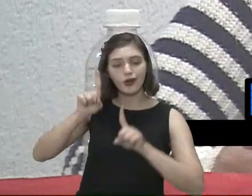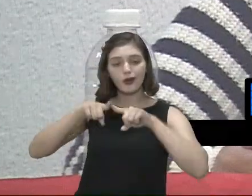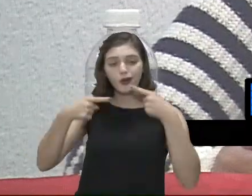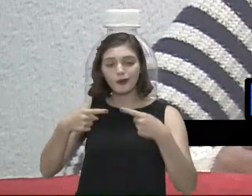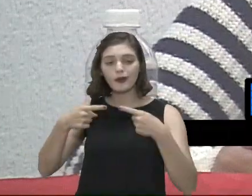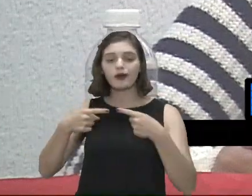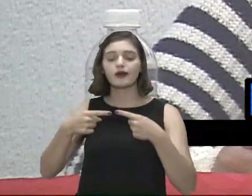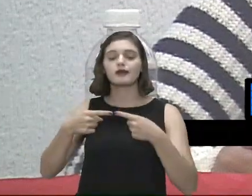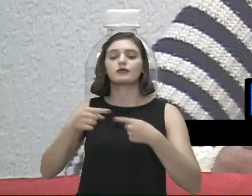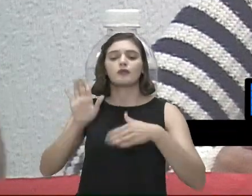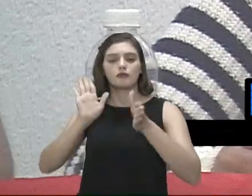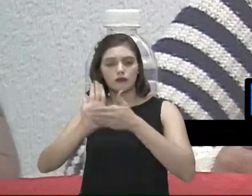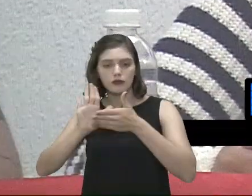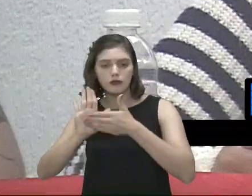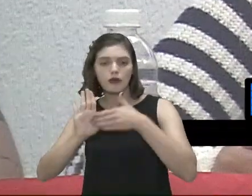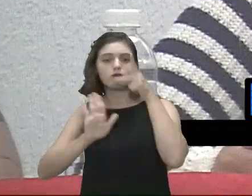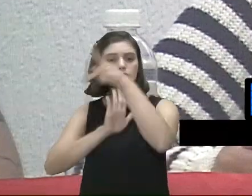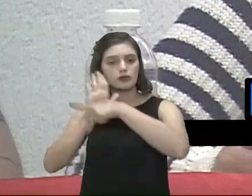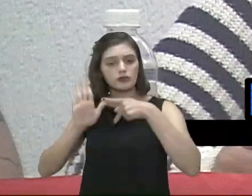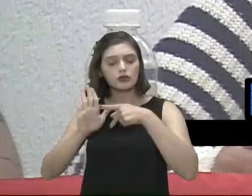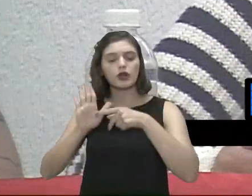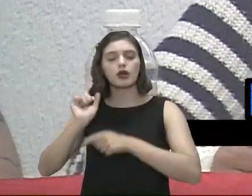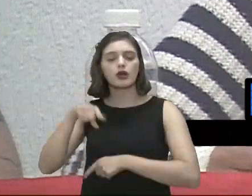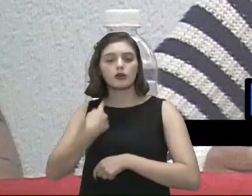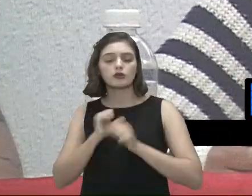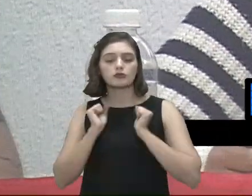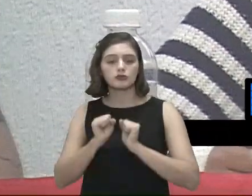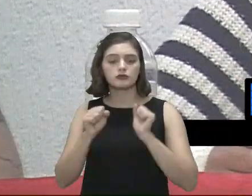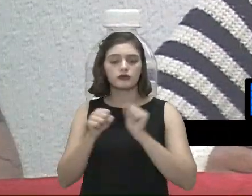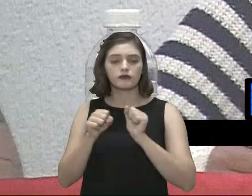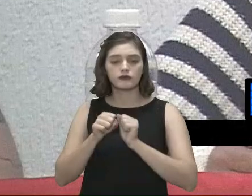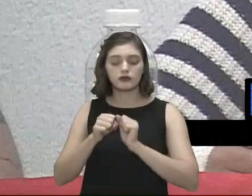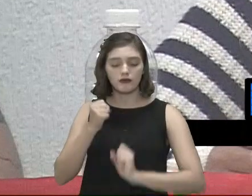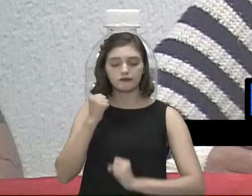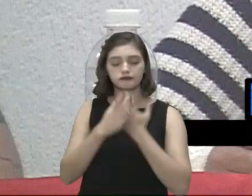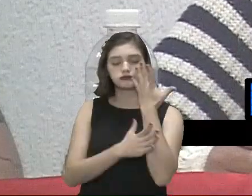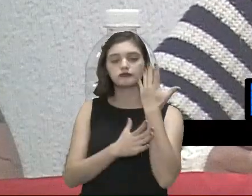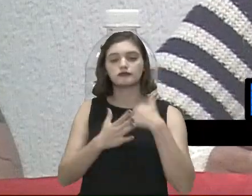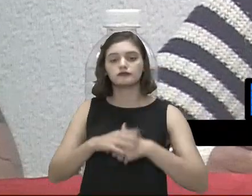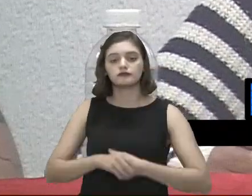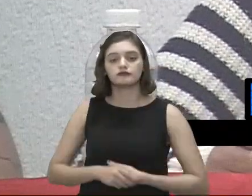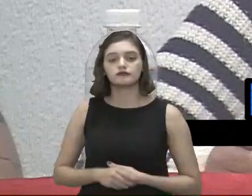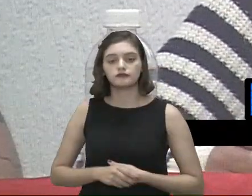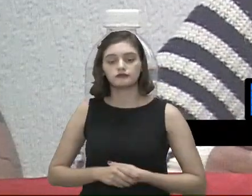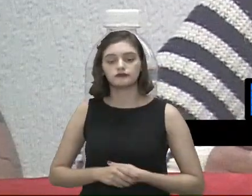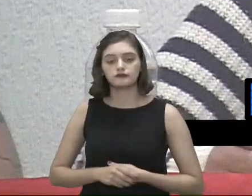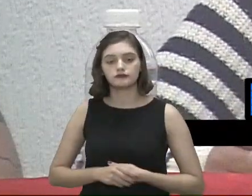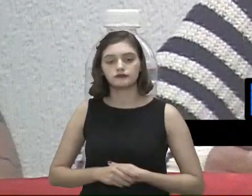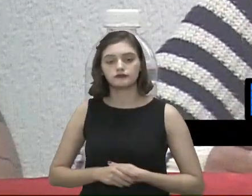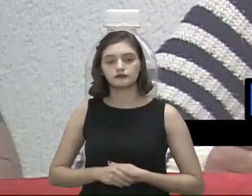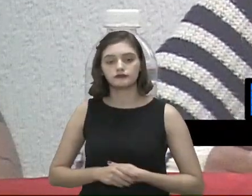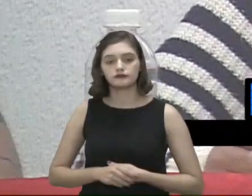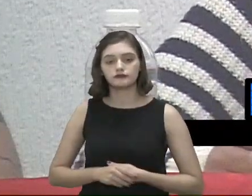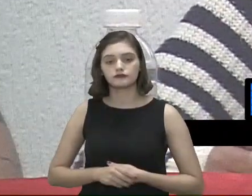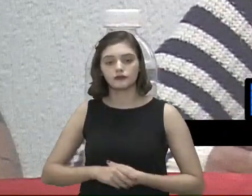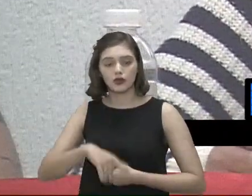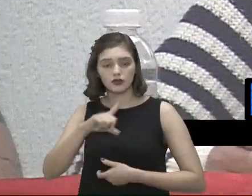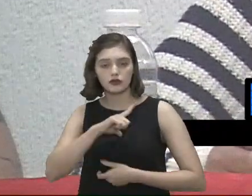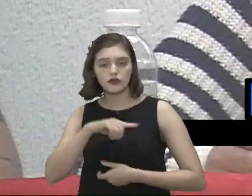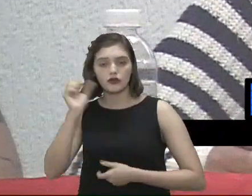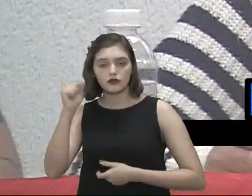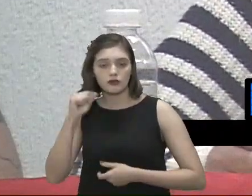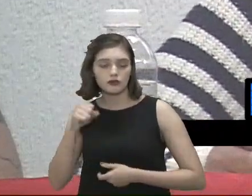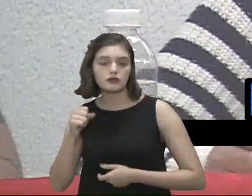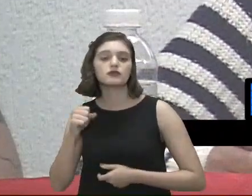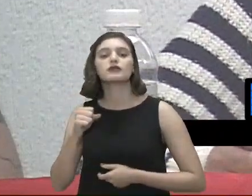com proposituras e coisas que realmente a gente possa fazer acontecer. Nós tivemos, sim, a correção